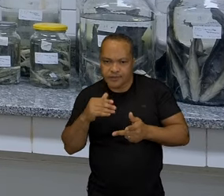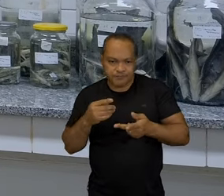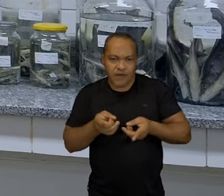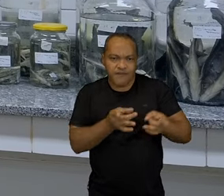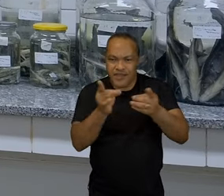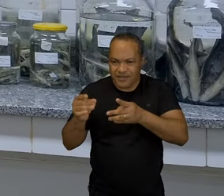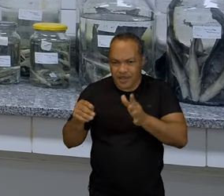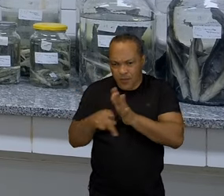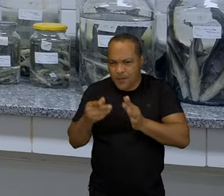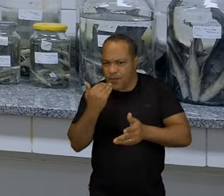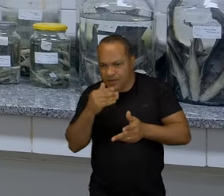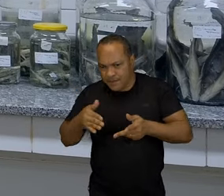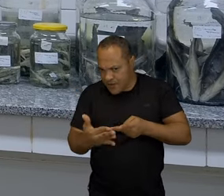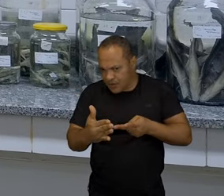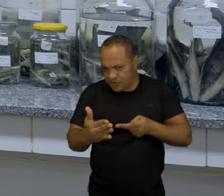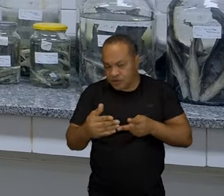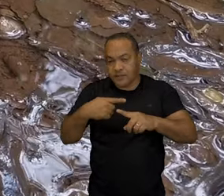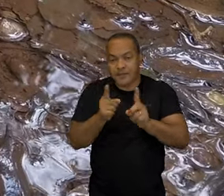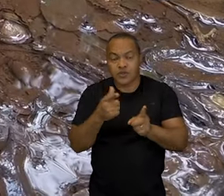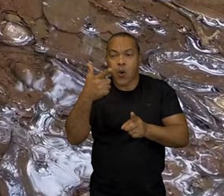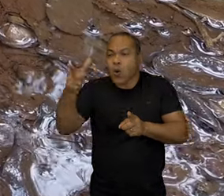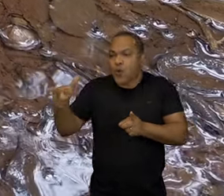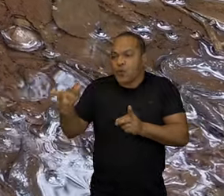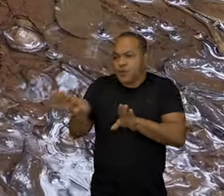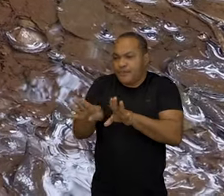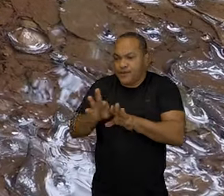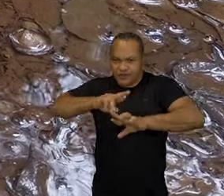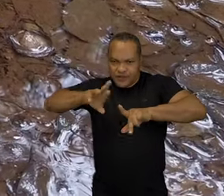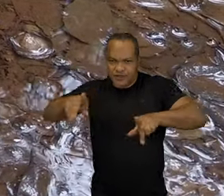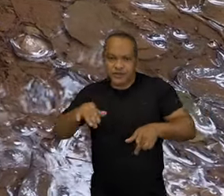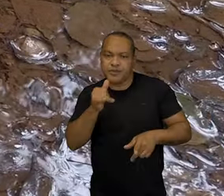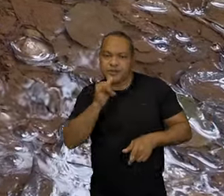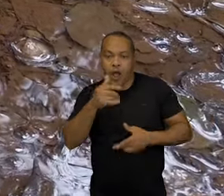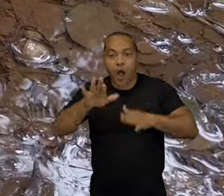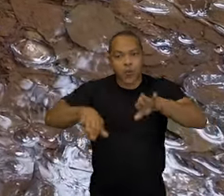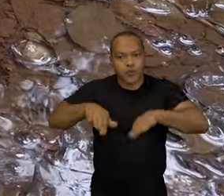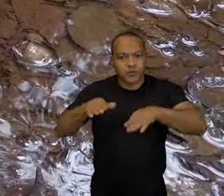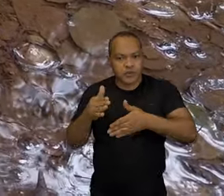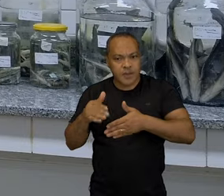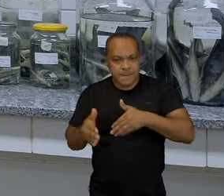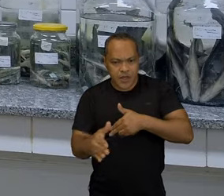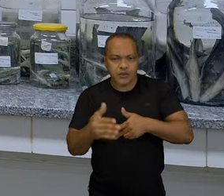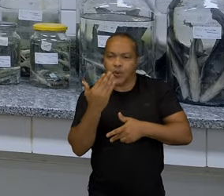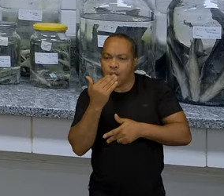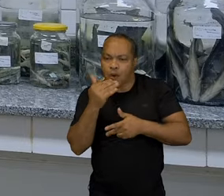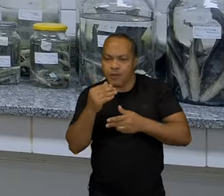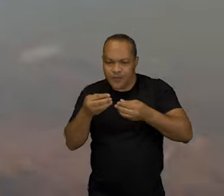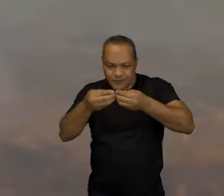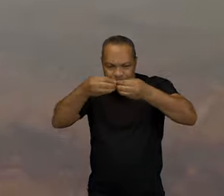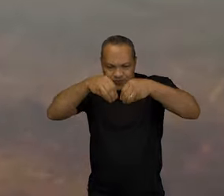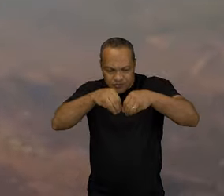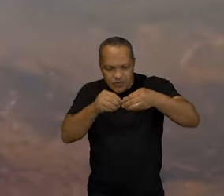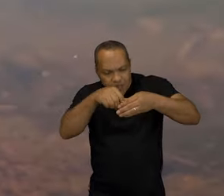ou o comércio de peixes ornamentais, mas de outras formas não tão óbvias assim. Como, por exemplo, algumas espécies de peixes se alimentam de